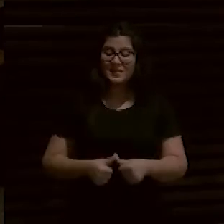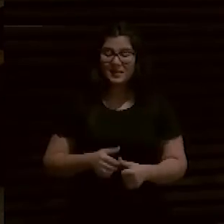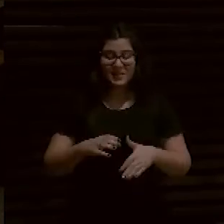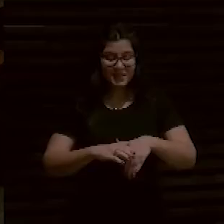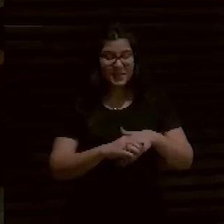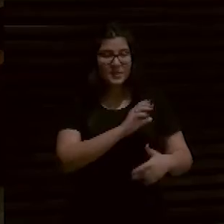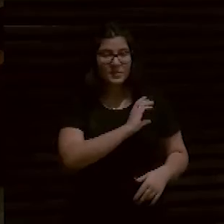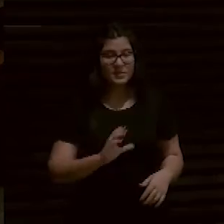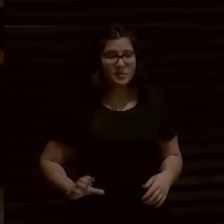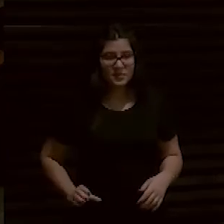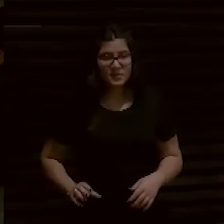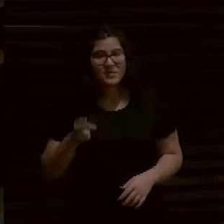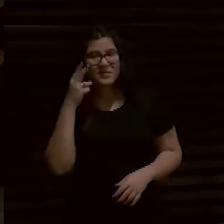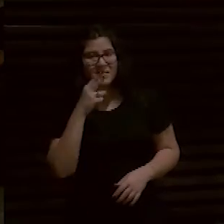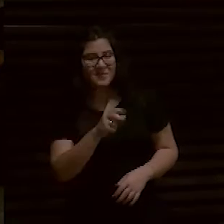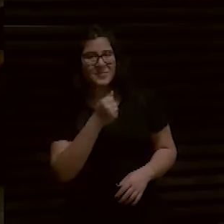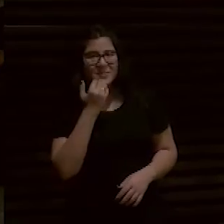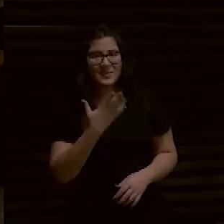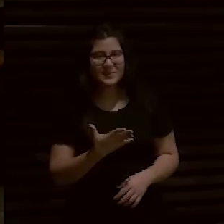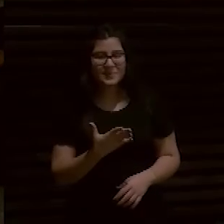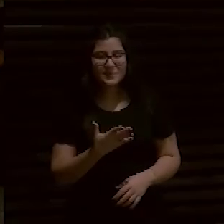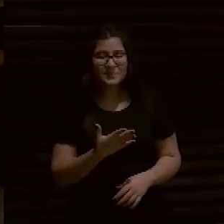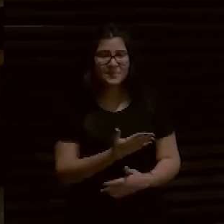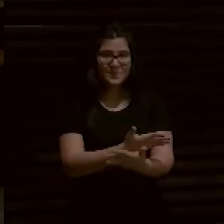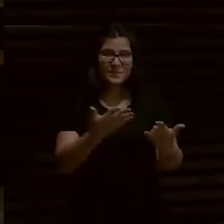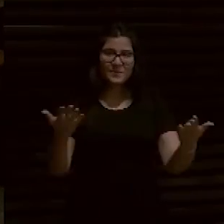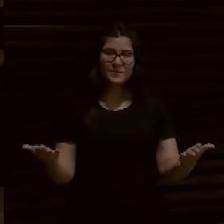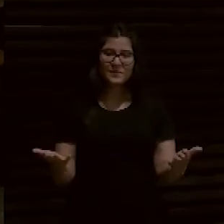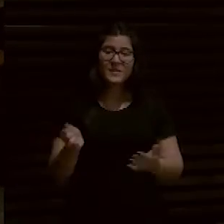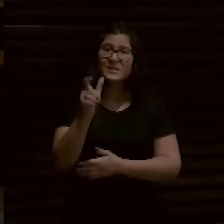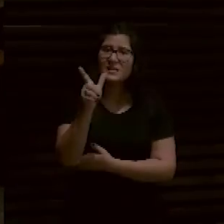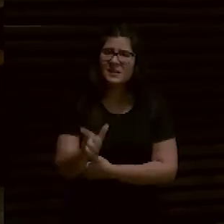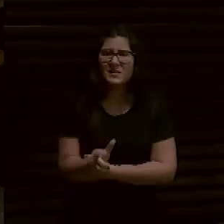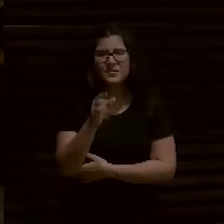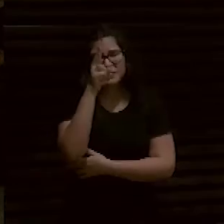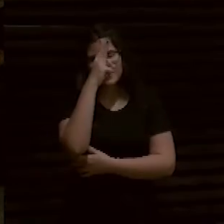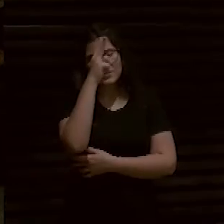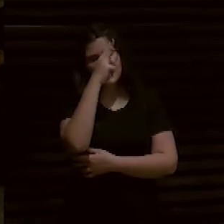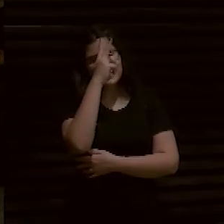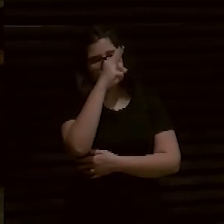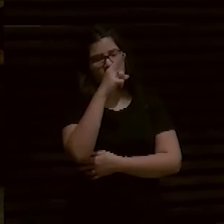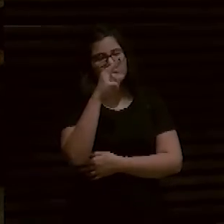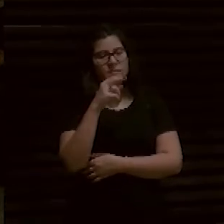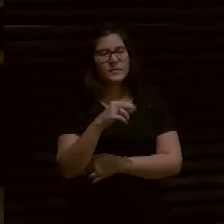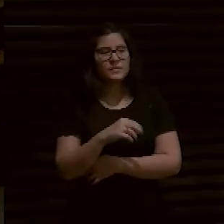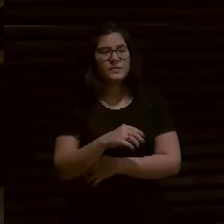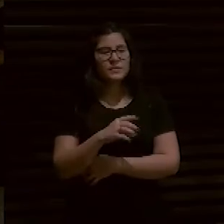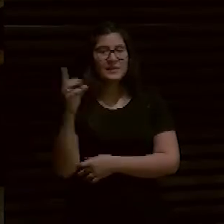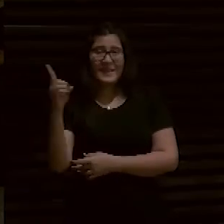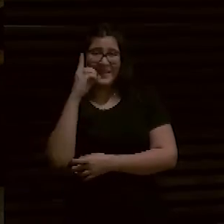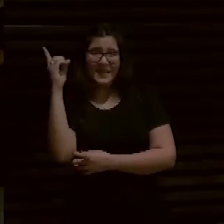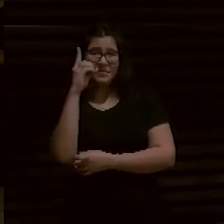Cristo, é ver o bem. Meus irmãos, quem não se recorda aqui da história de Davi e